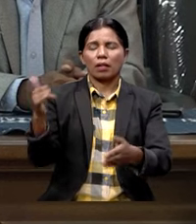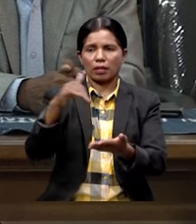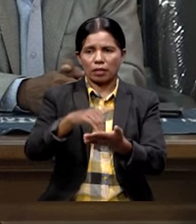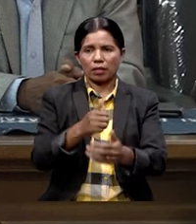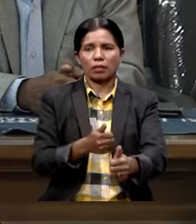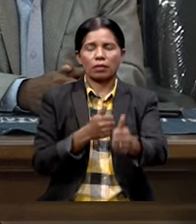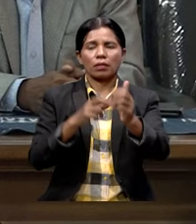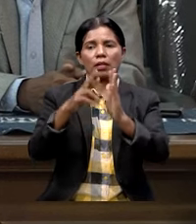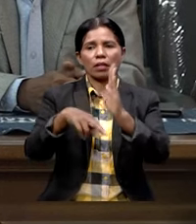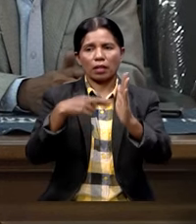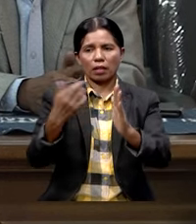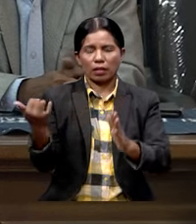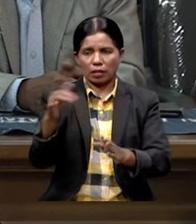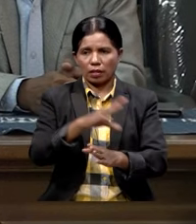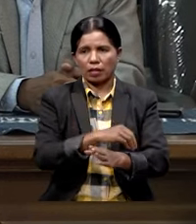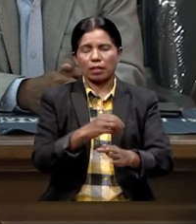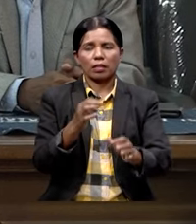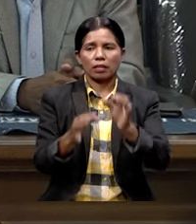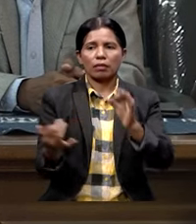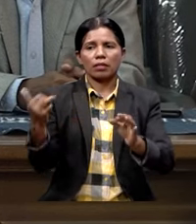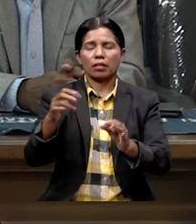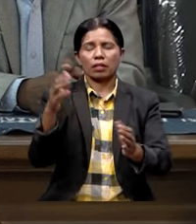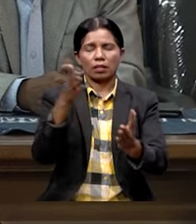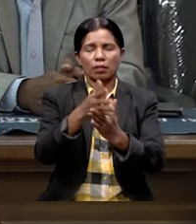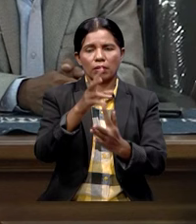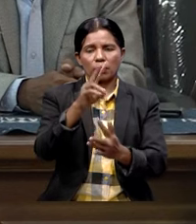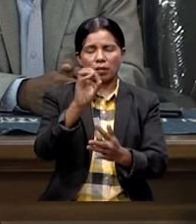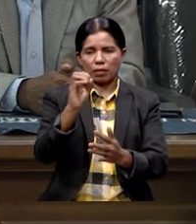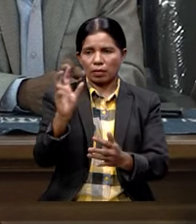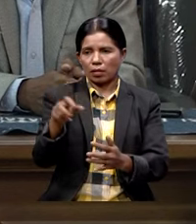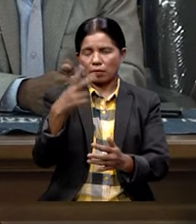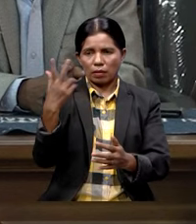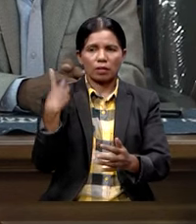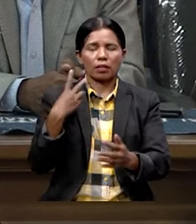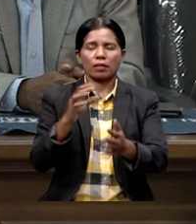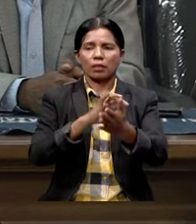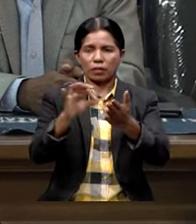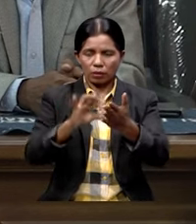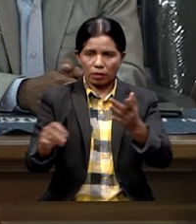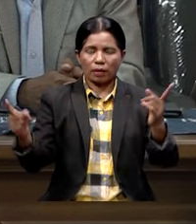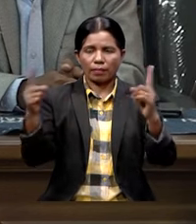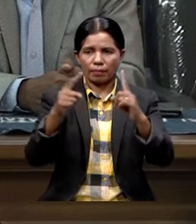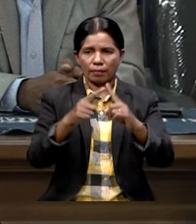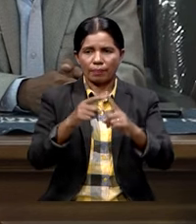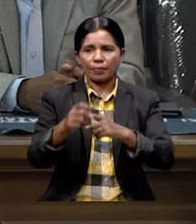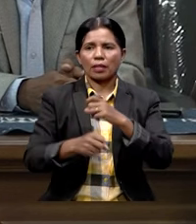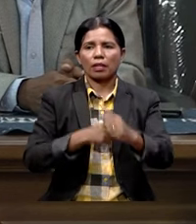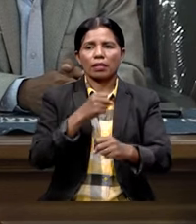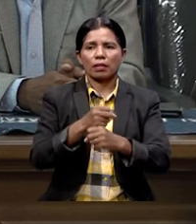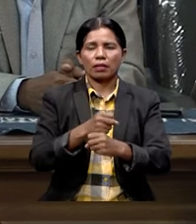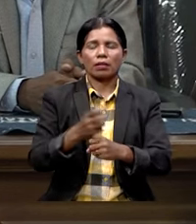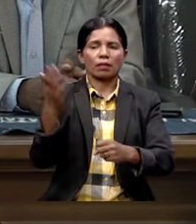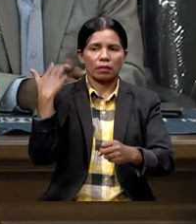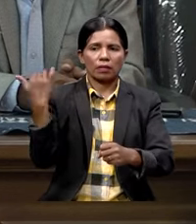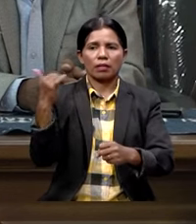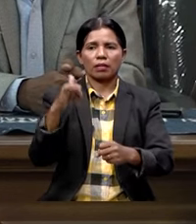Tui regulamento acadêmico, se sira tama 2013, ita sura bacare, tinan máximo, ba curso se